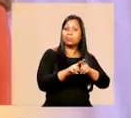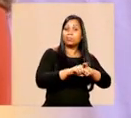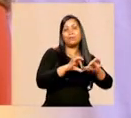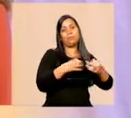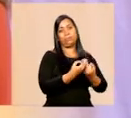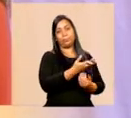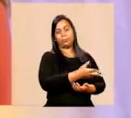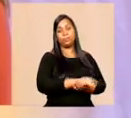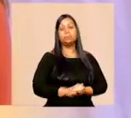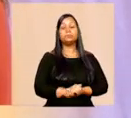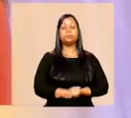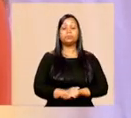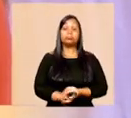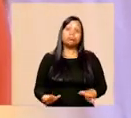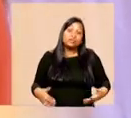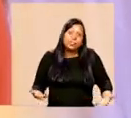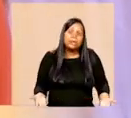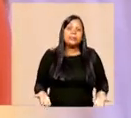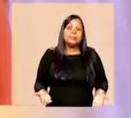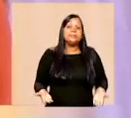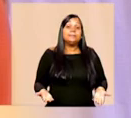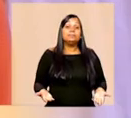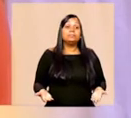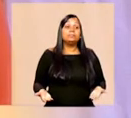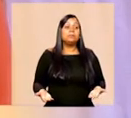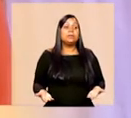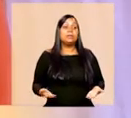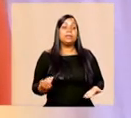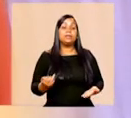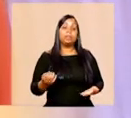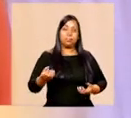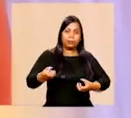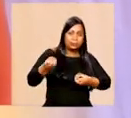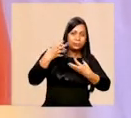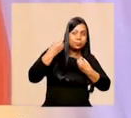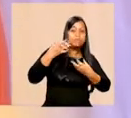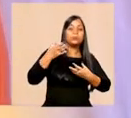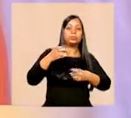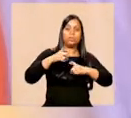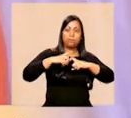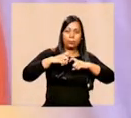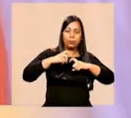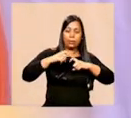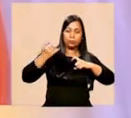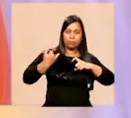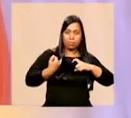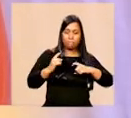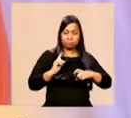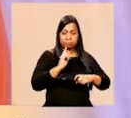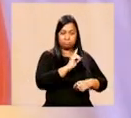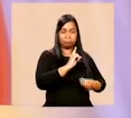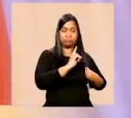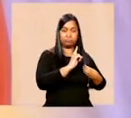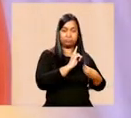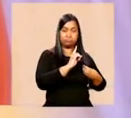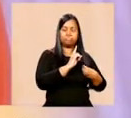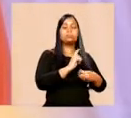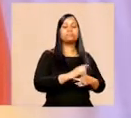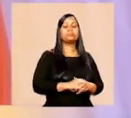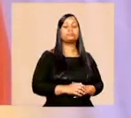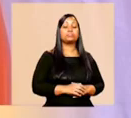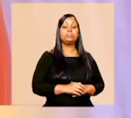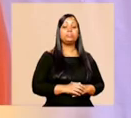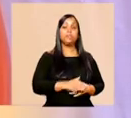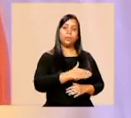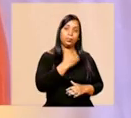e a família, obviamente, né? E aí, claro que essa informação vem do médico, assistente, né, que